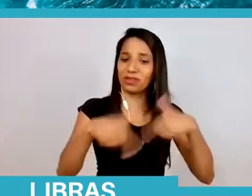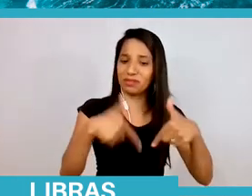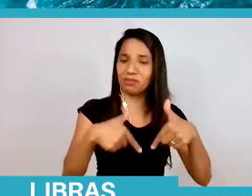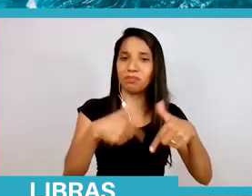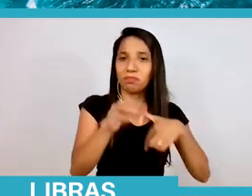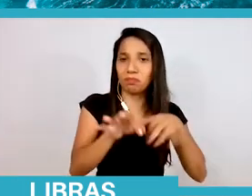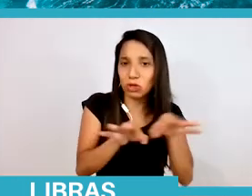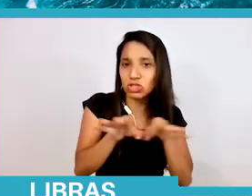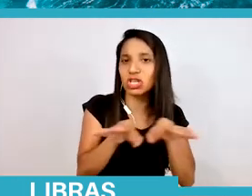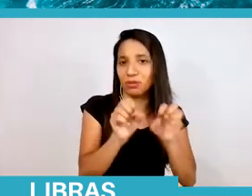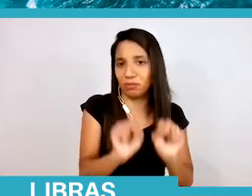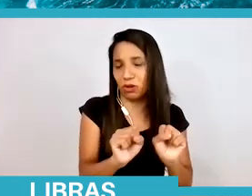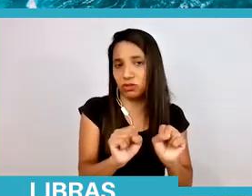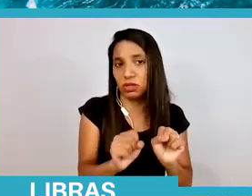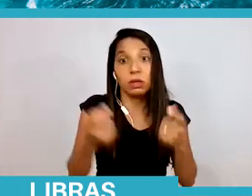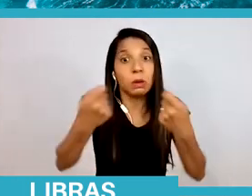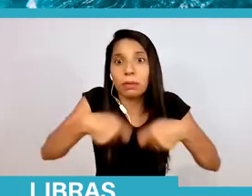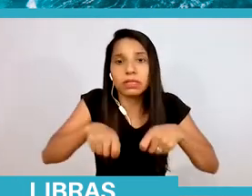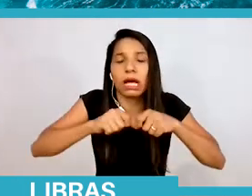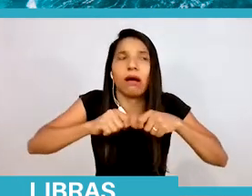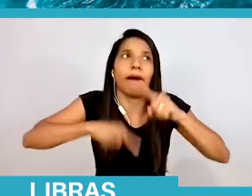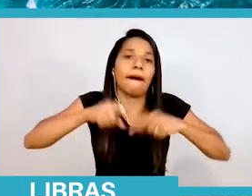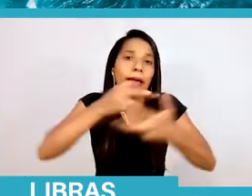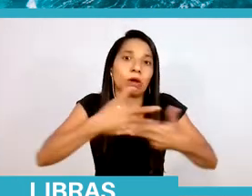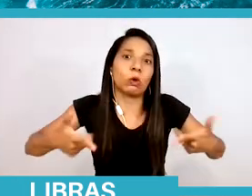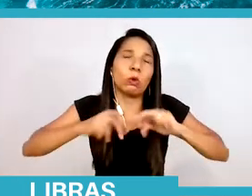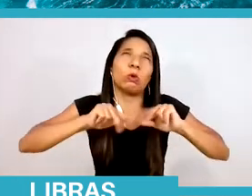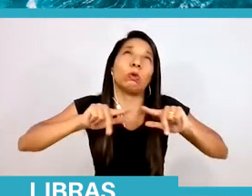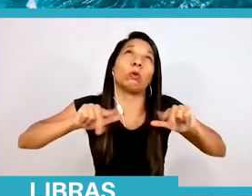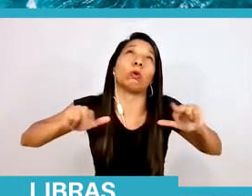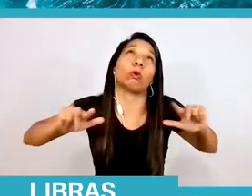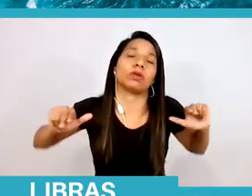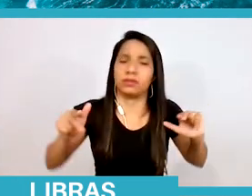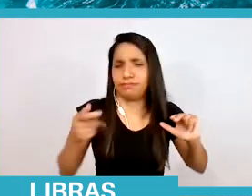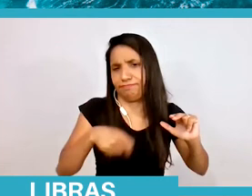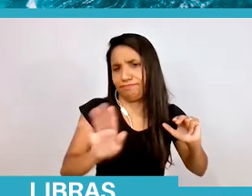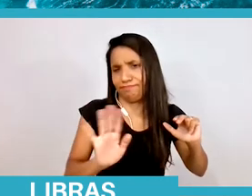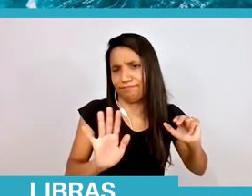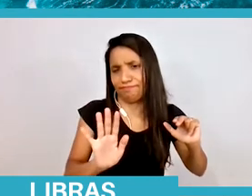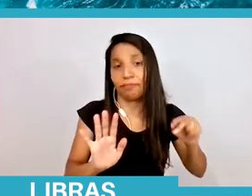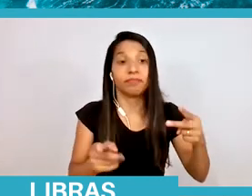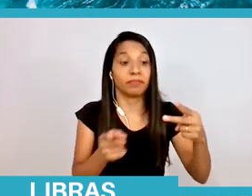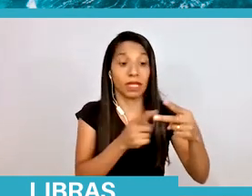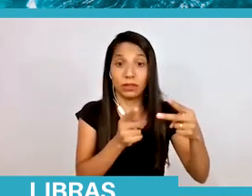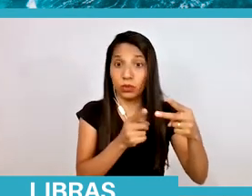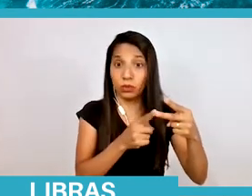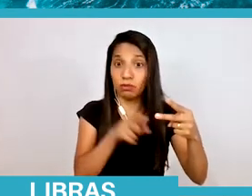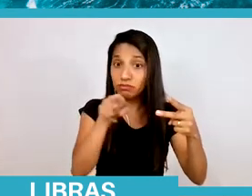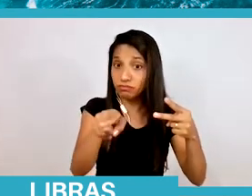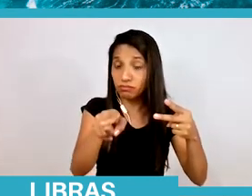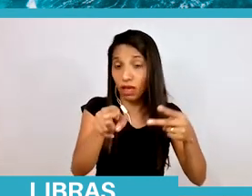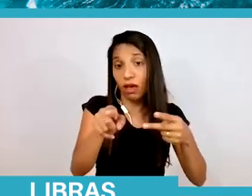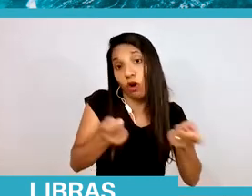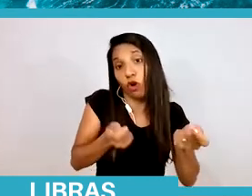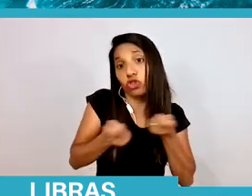não precisa de ter tanto recurso como muitas pessoas pensam. E você vai ter um controle total do seu negócio. Pensa que